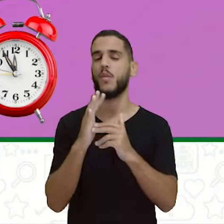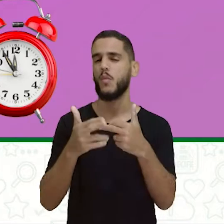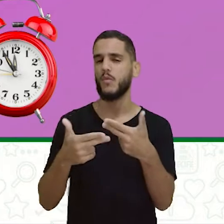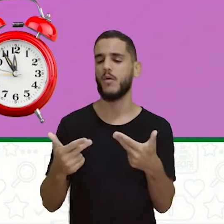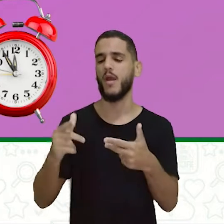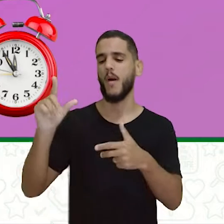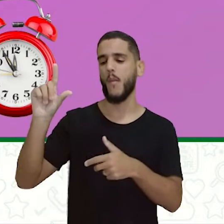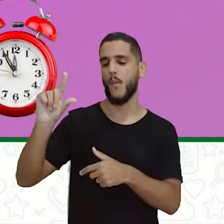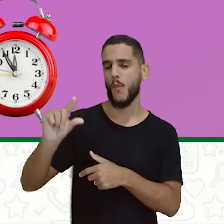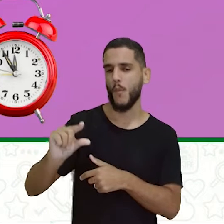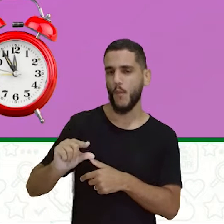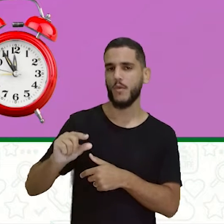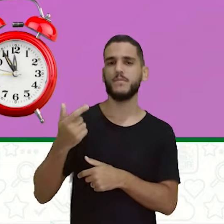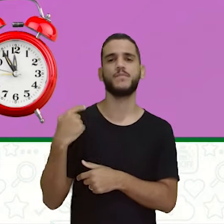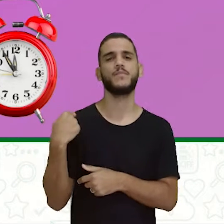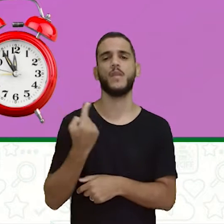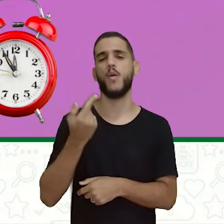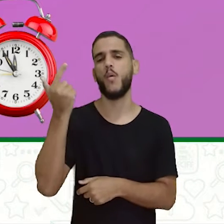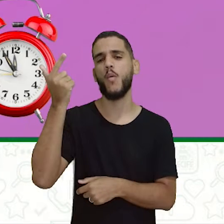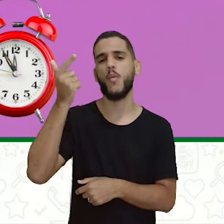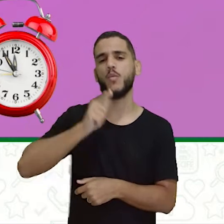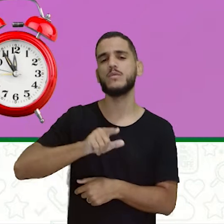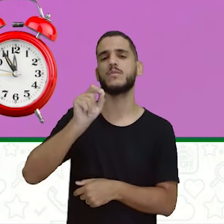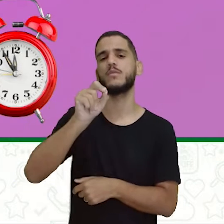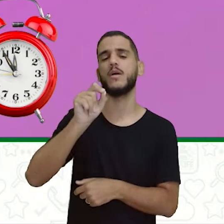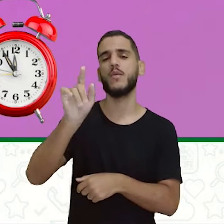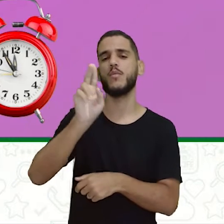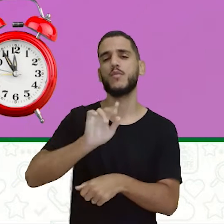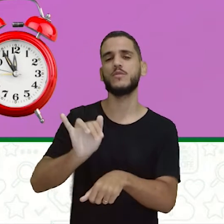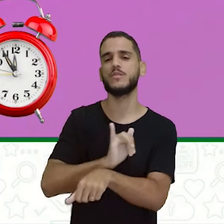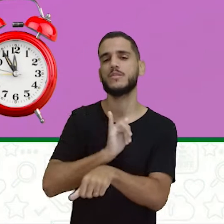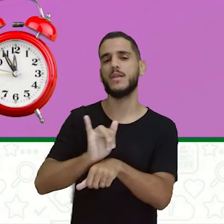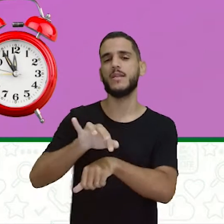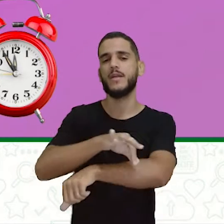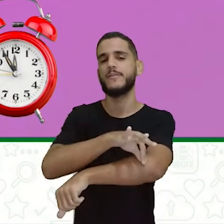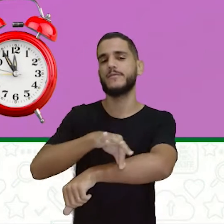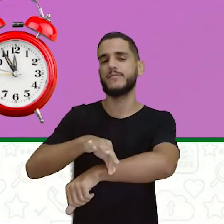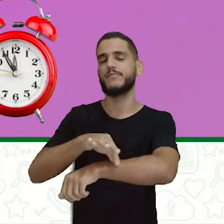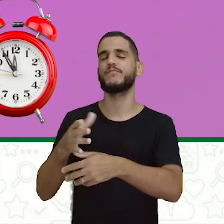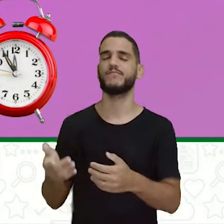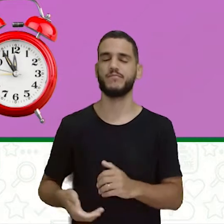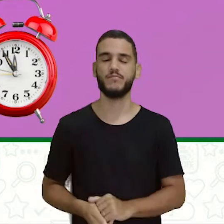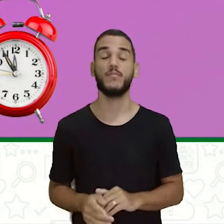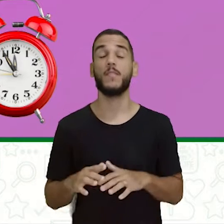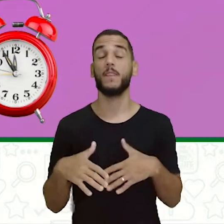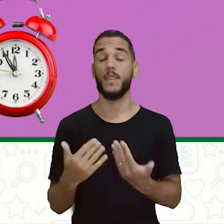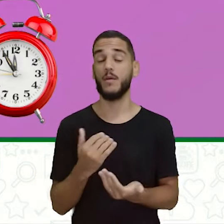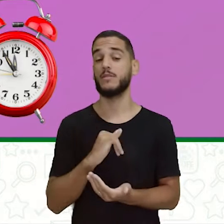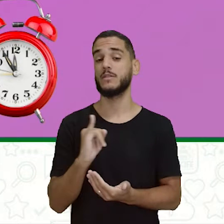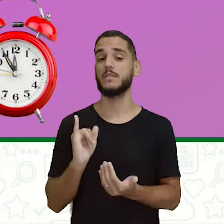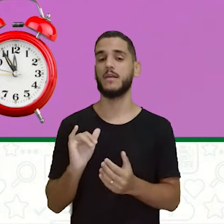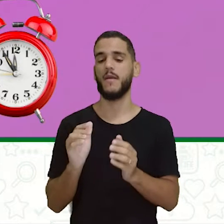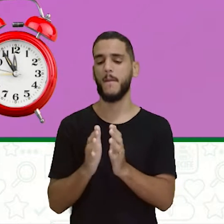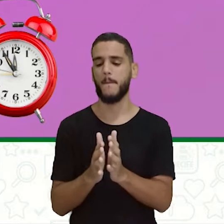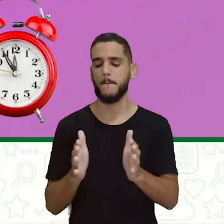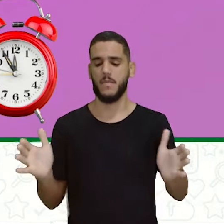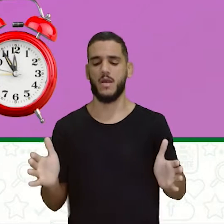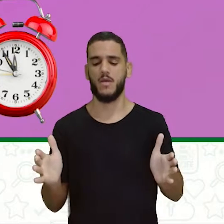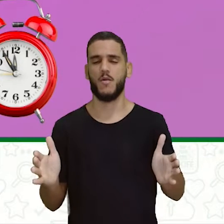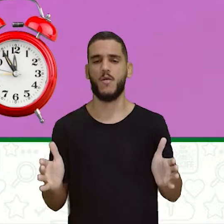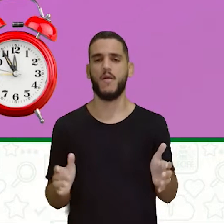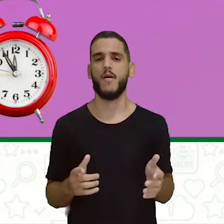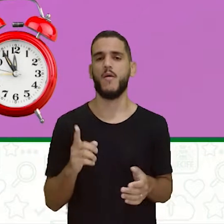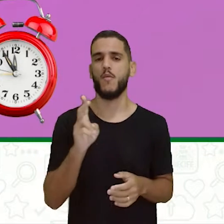pequeno, a gente consegue medir com a régua. E aí, quando um pouquinho maior, a gente pega a